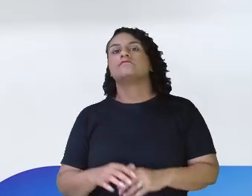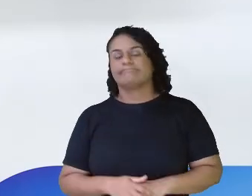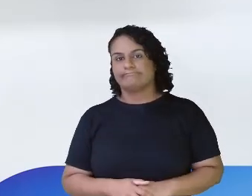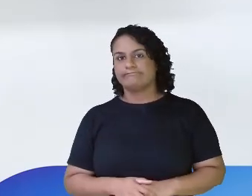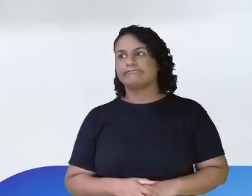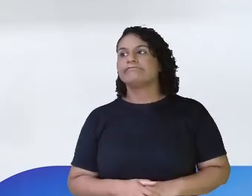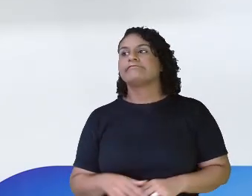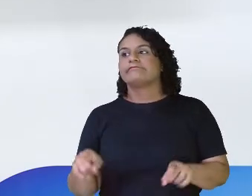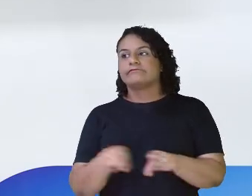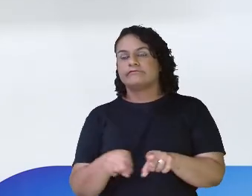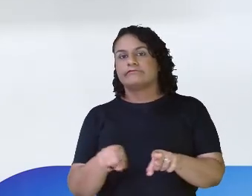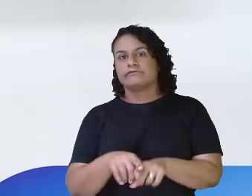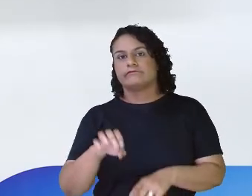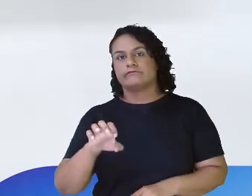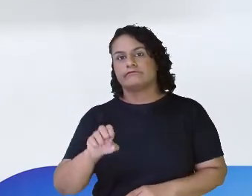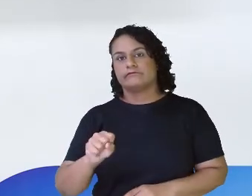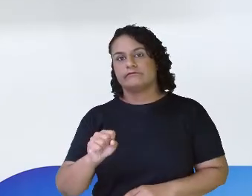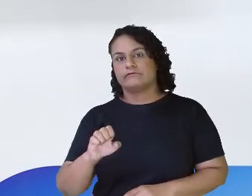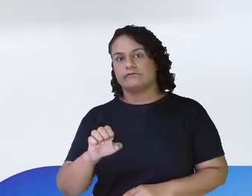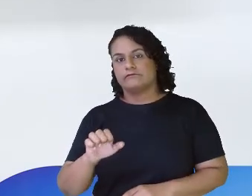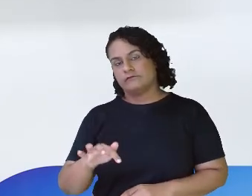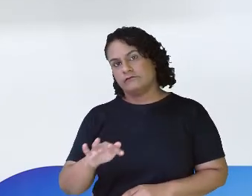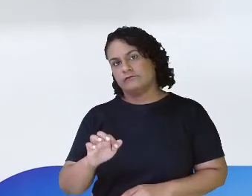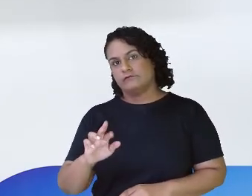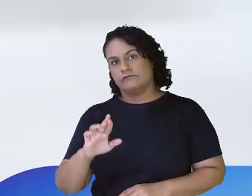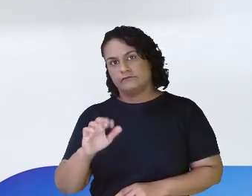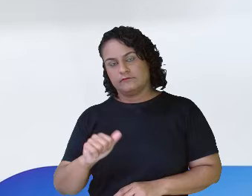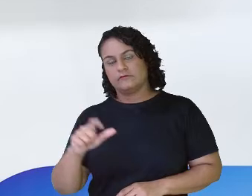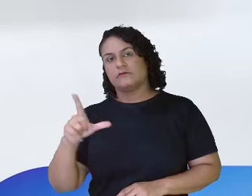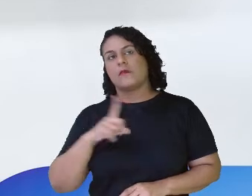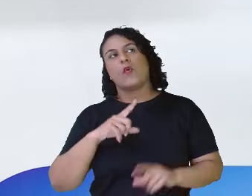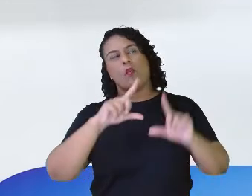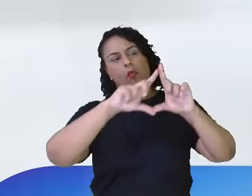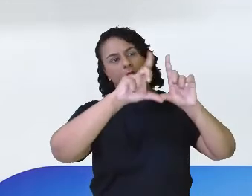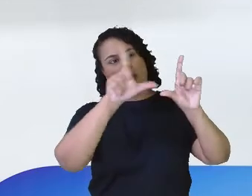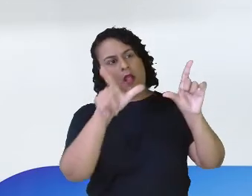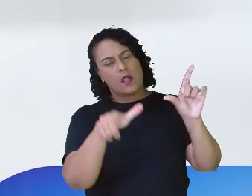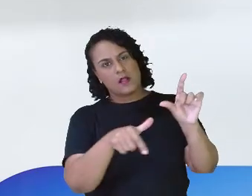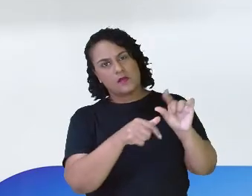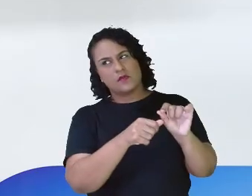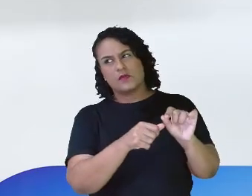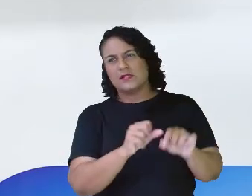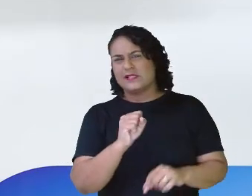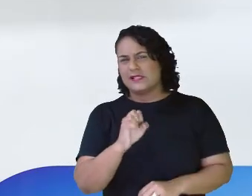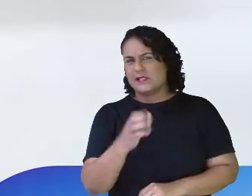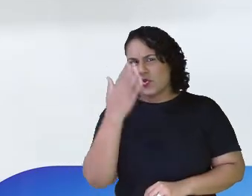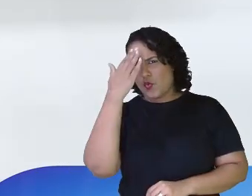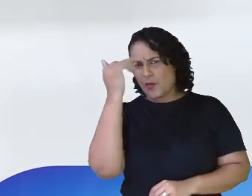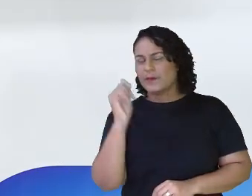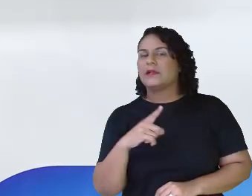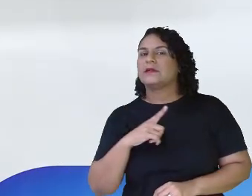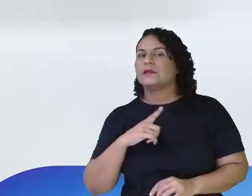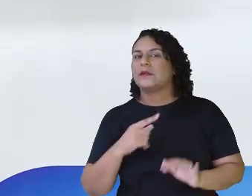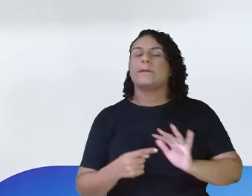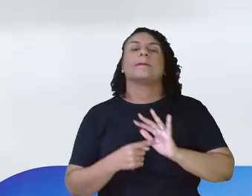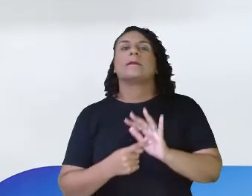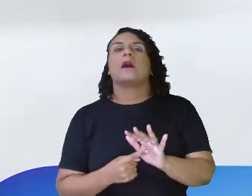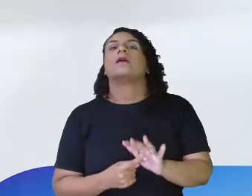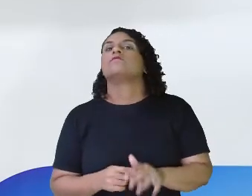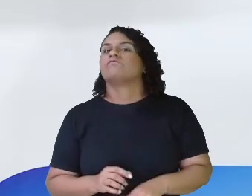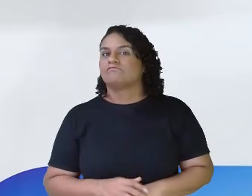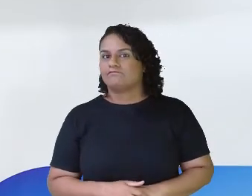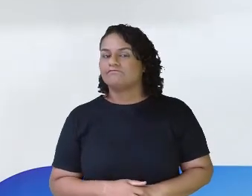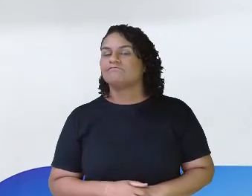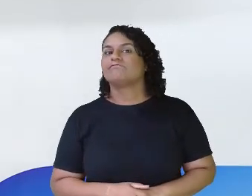A esfera, né, que a gente pode falar da lua de sangue, né? Se eu soubesse, tinha trazido uma figura